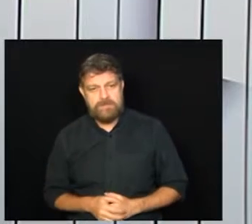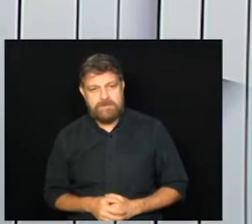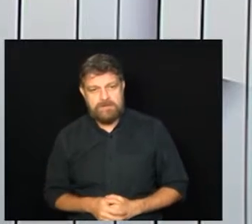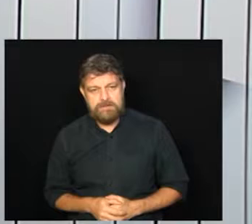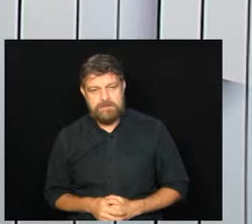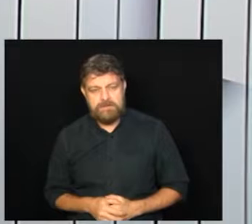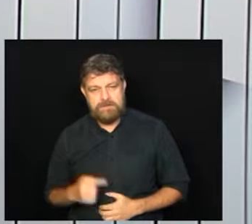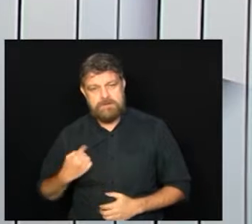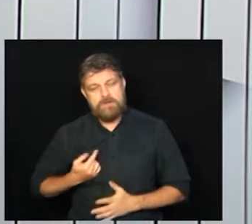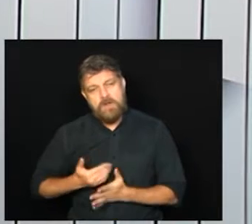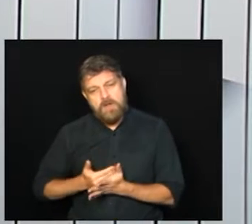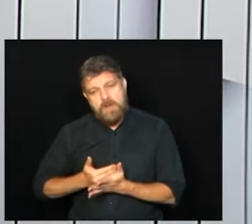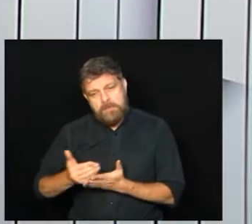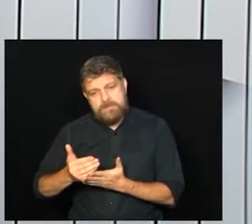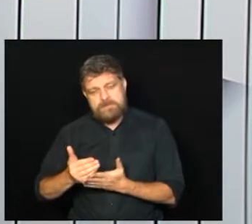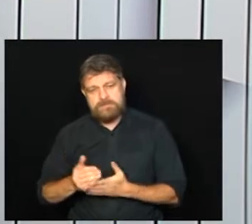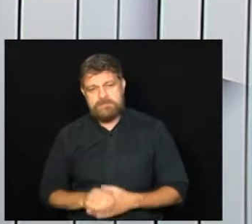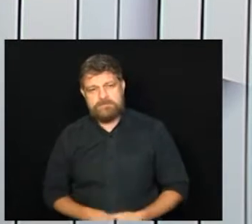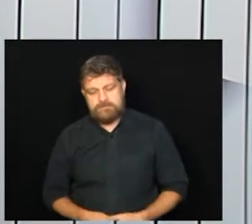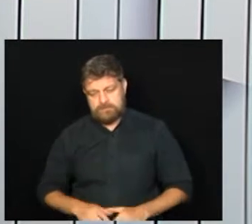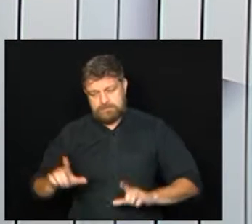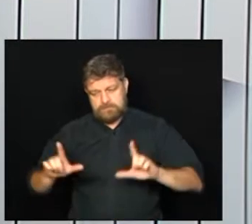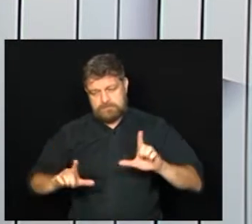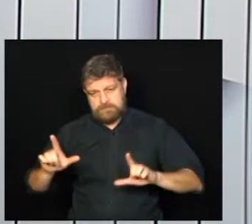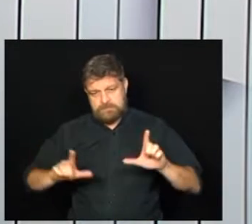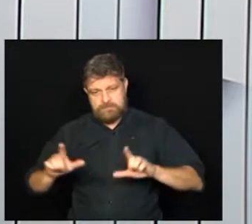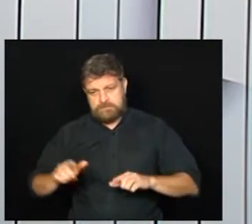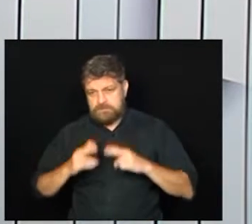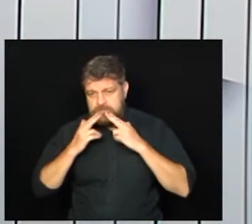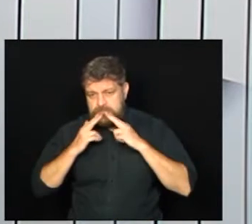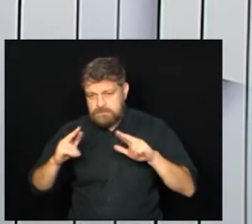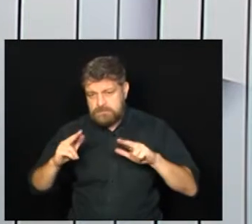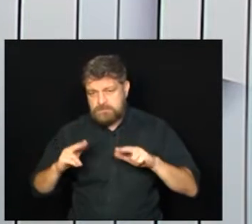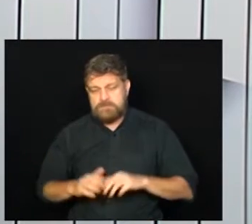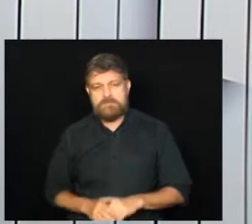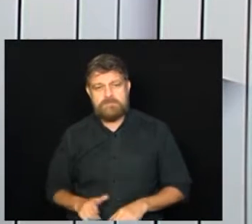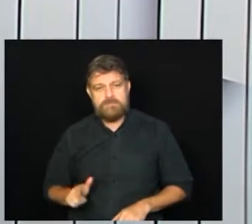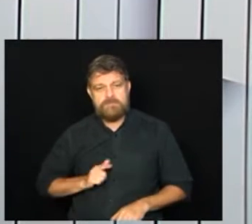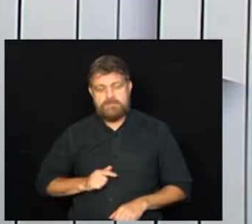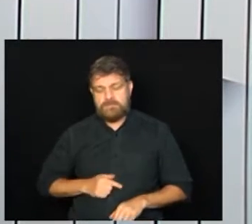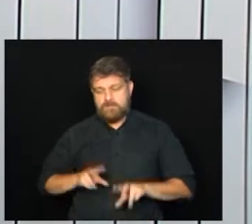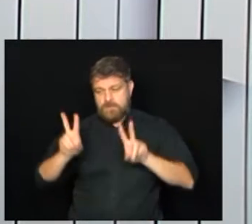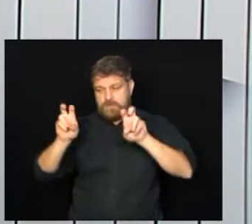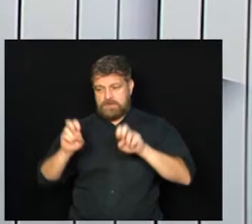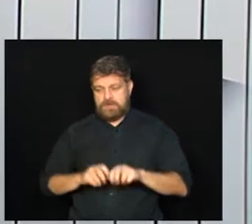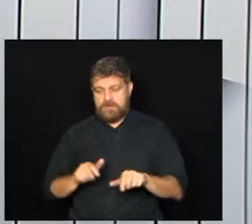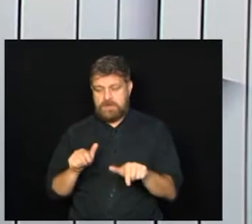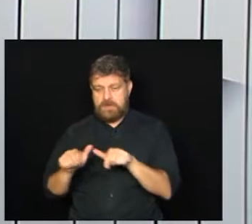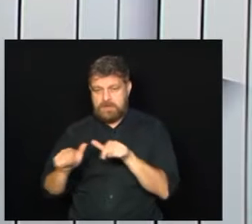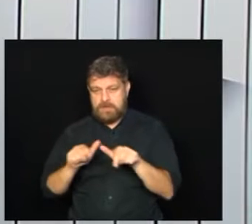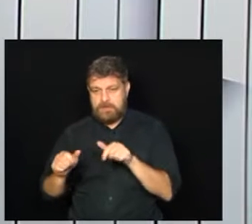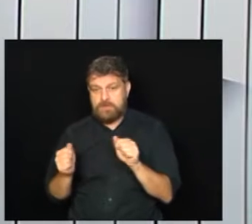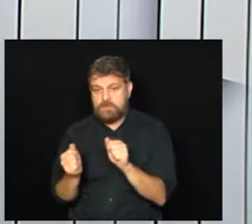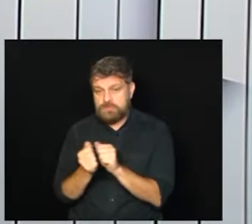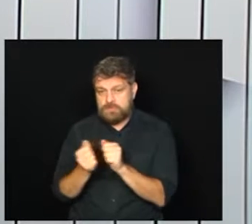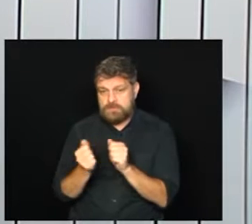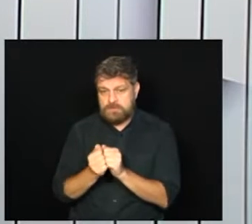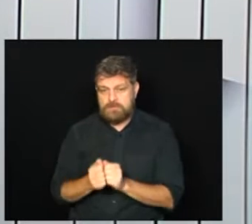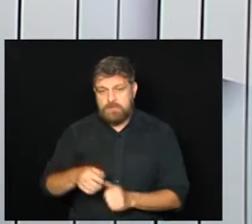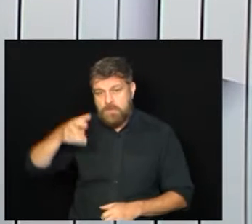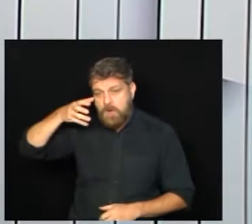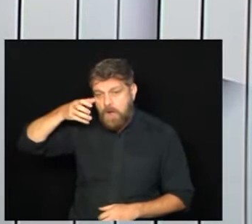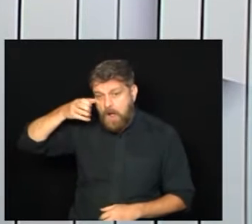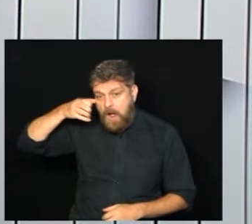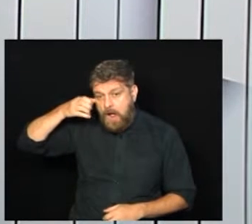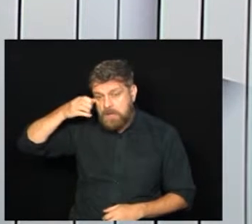E nós vamos começar esta edição do nosso telejornal falando sobre emprego, só que com o repórter André Aranha,